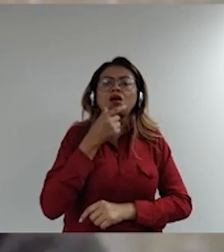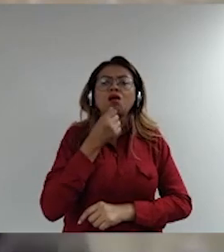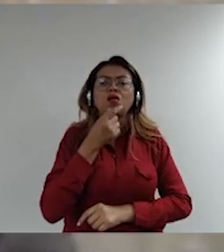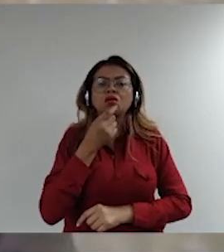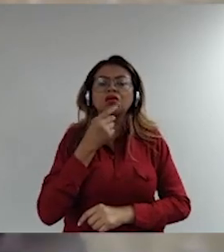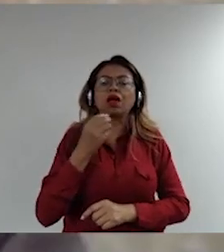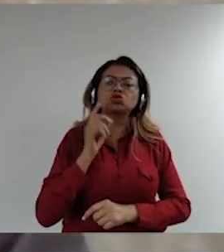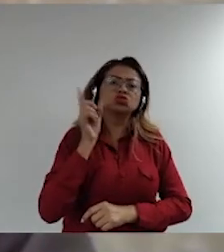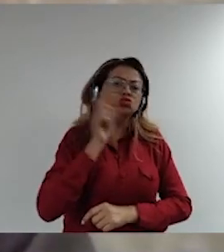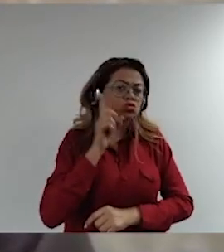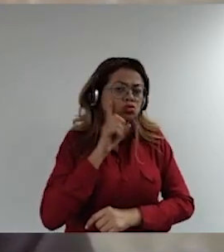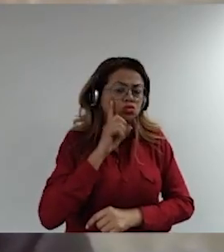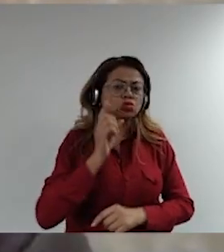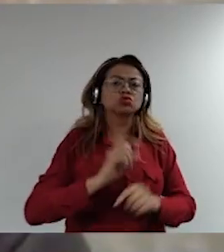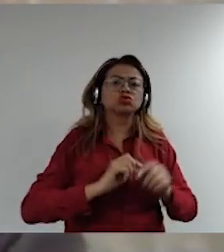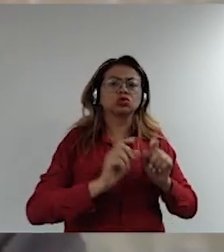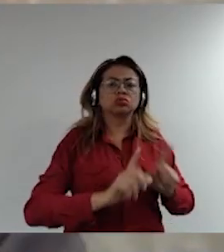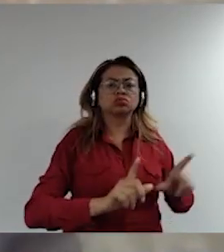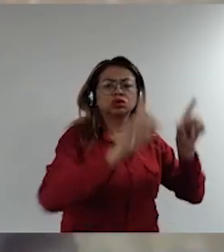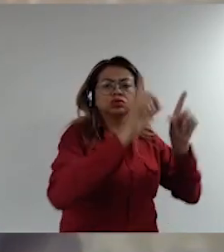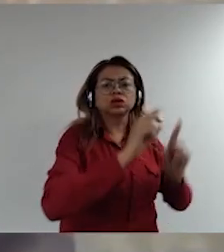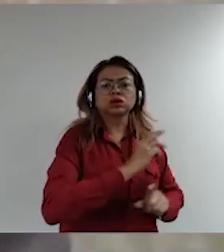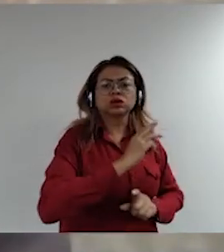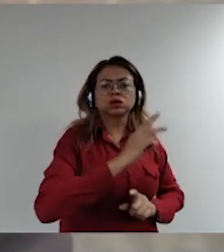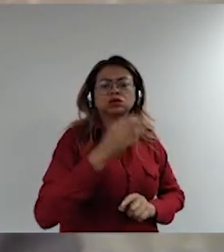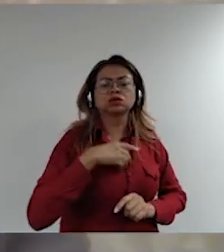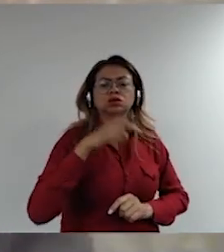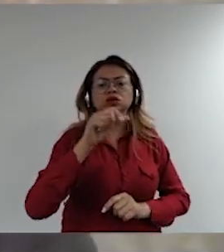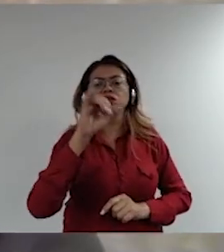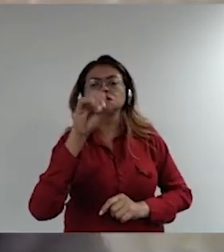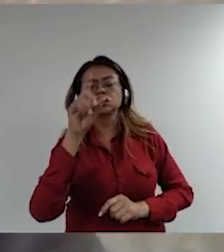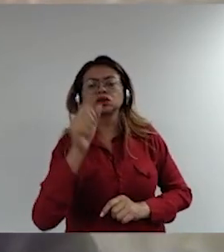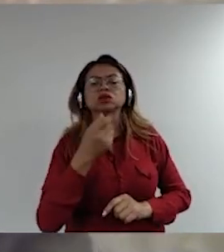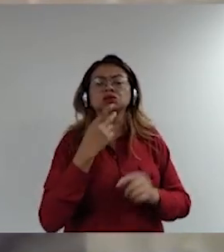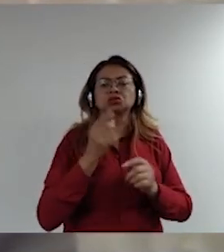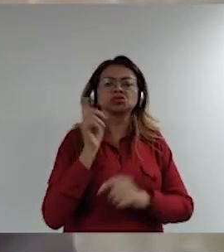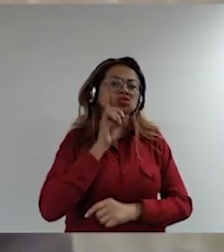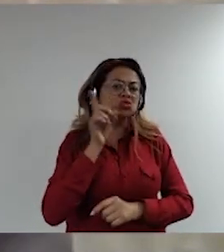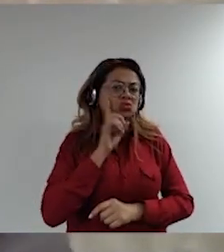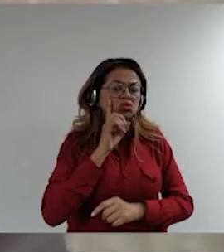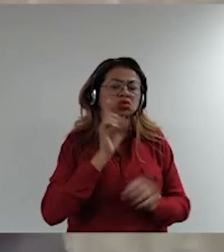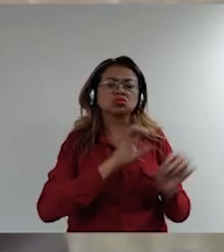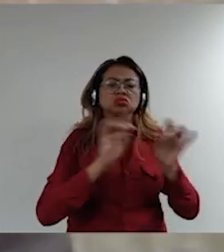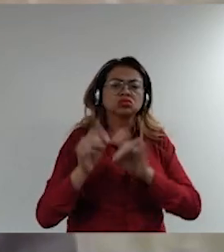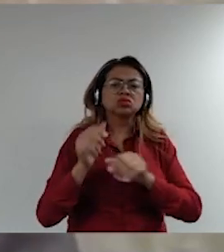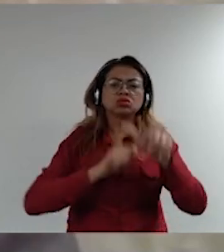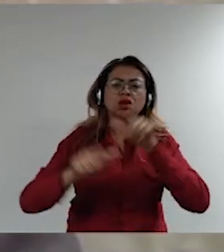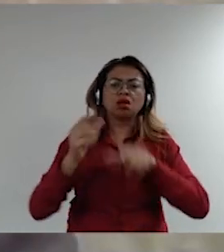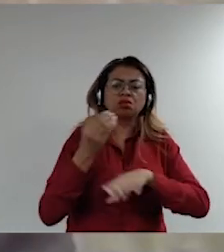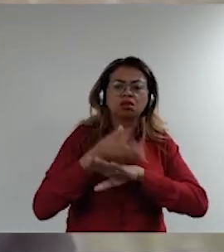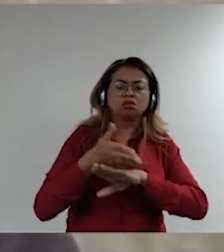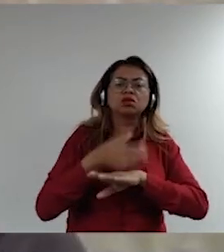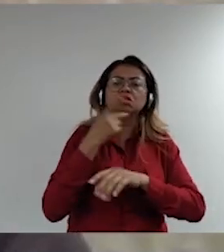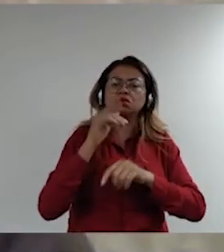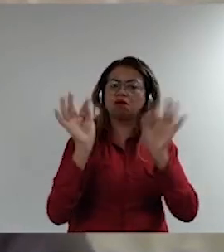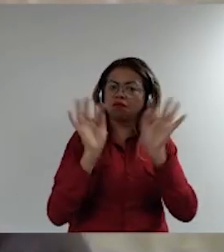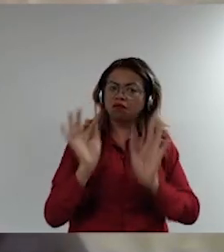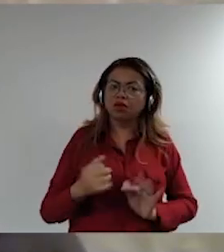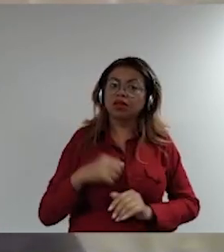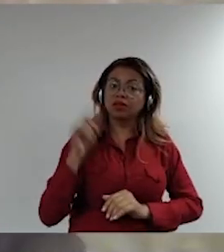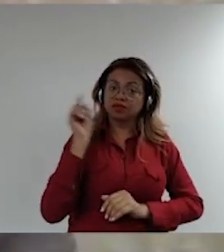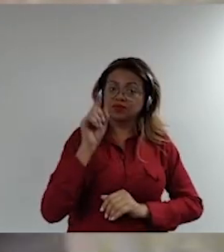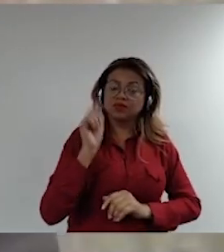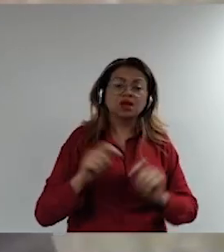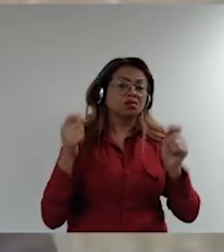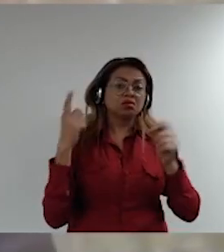sala de co-work que a Caixa mantém lá. Poxa vida, onde já se viu? Olha, feliz é de